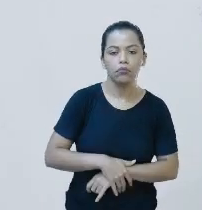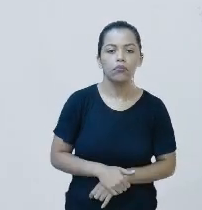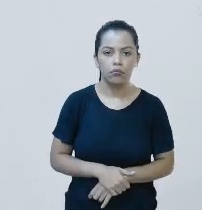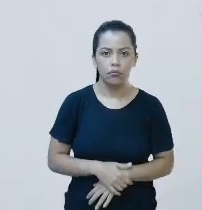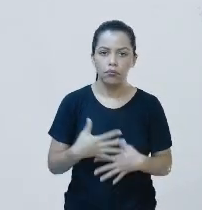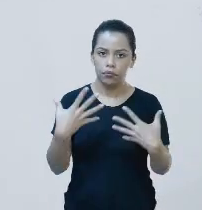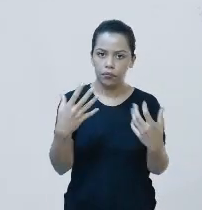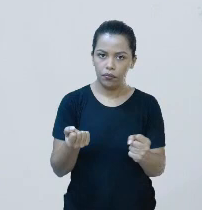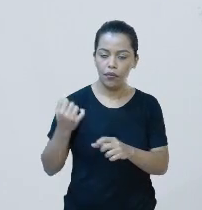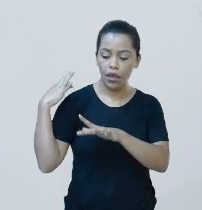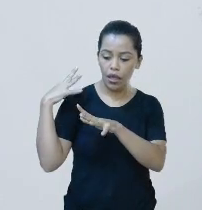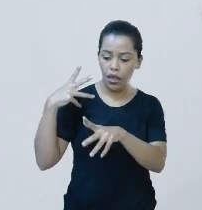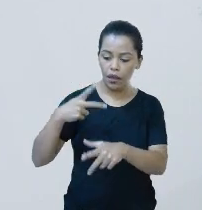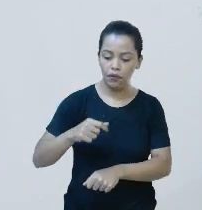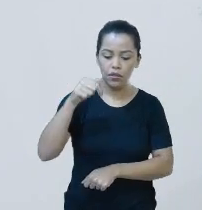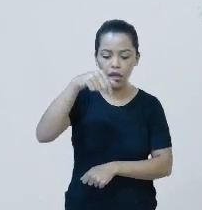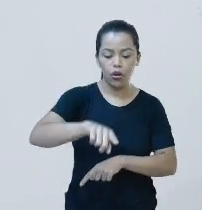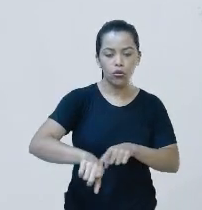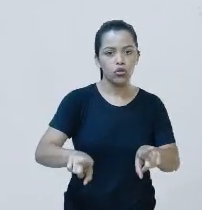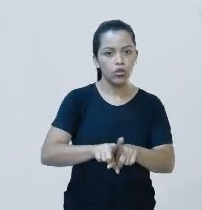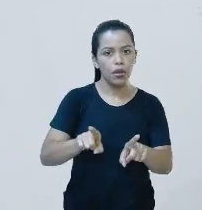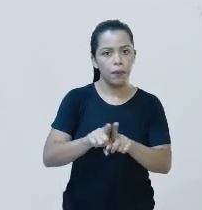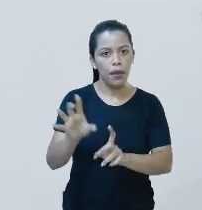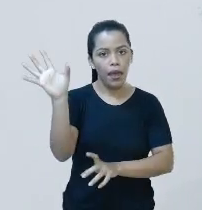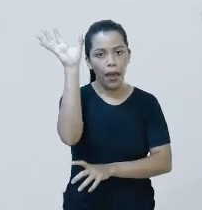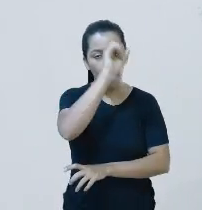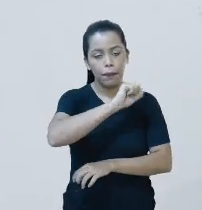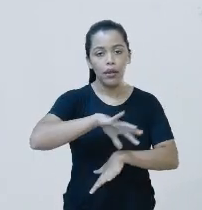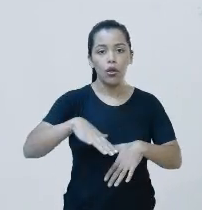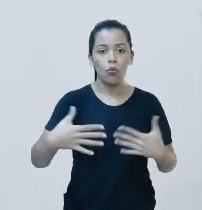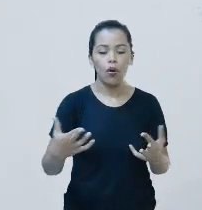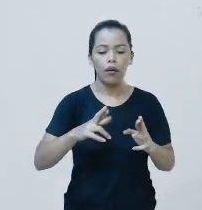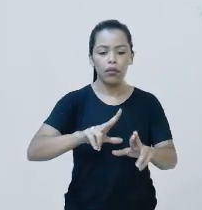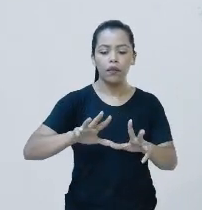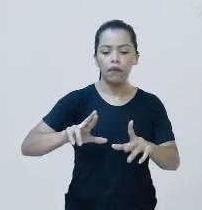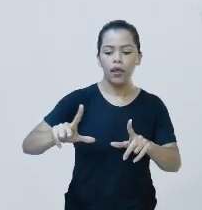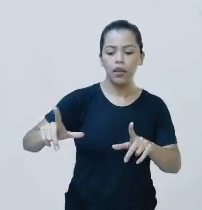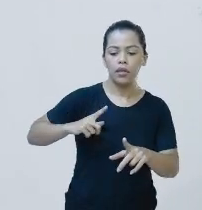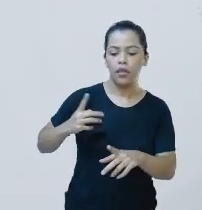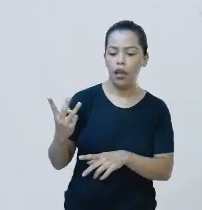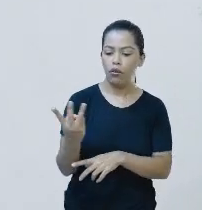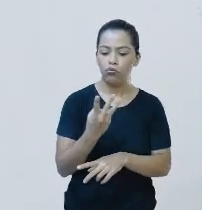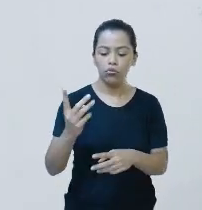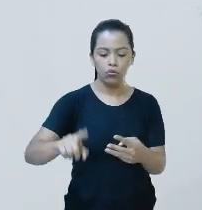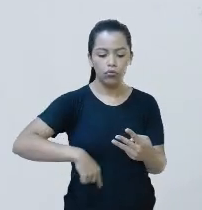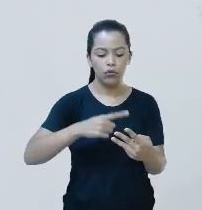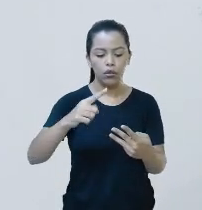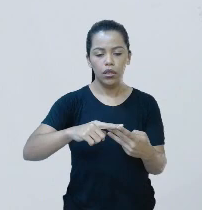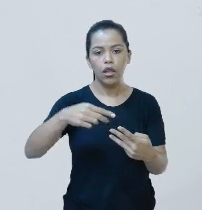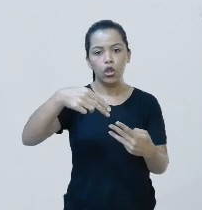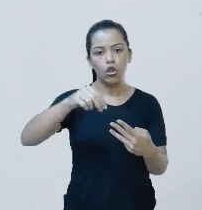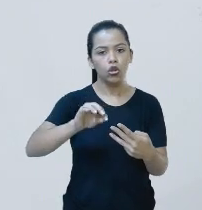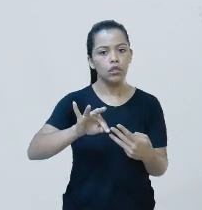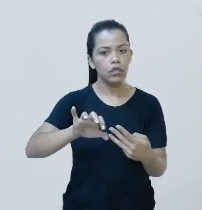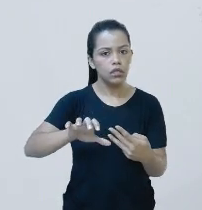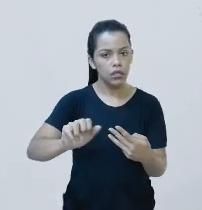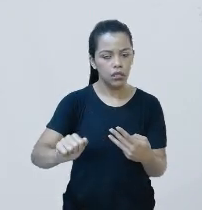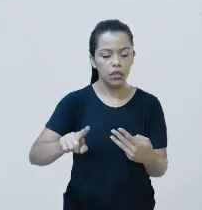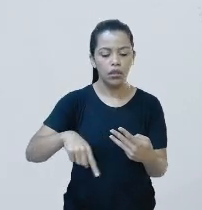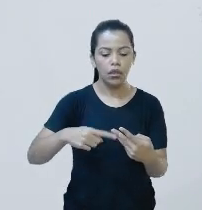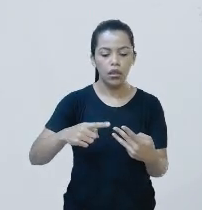isso hoje e vamos aprender quais as diferenças e semelhanças entre a notícia,